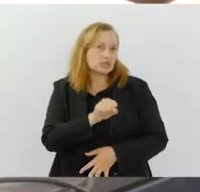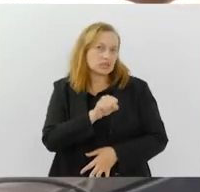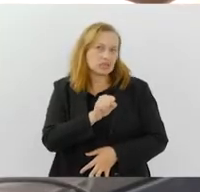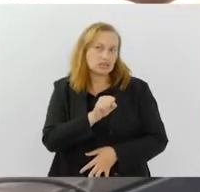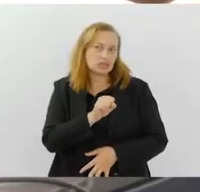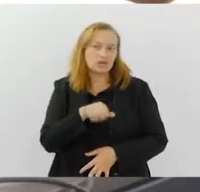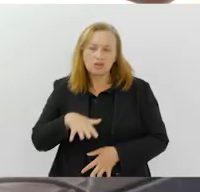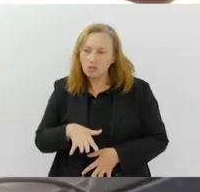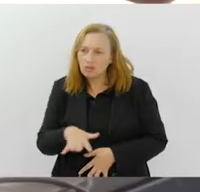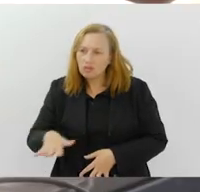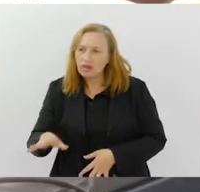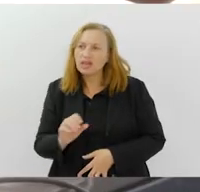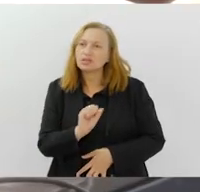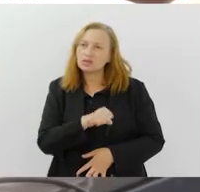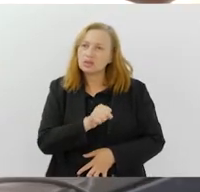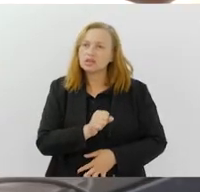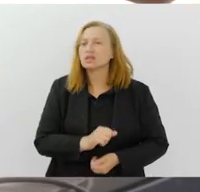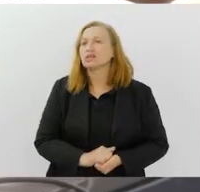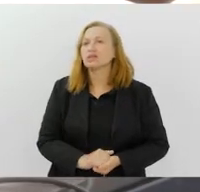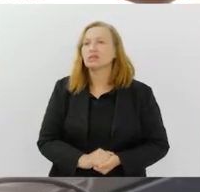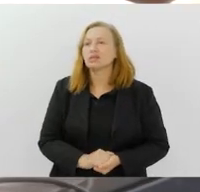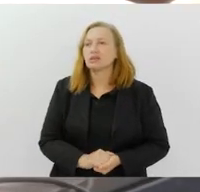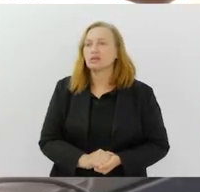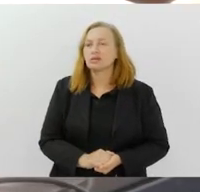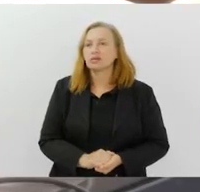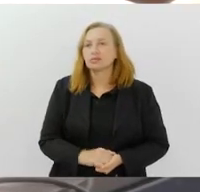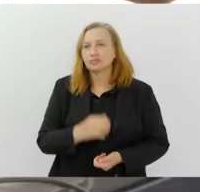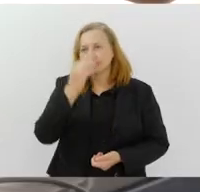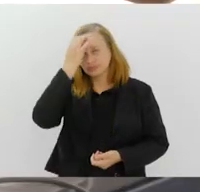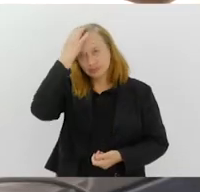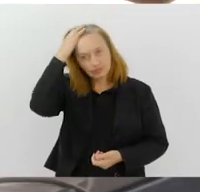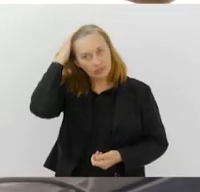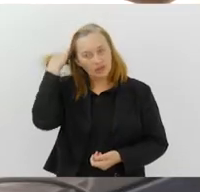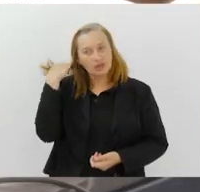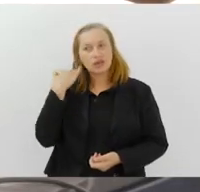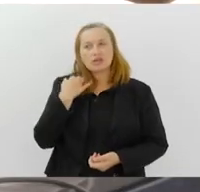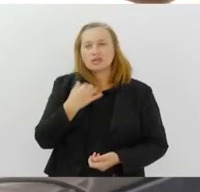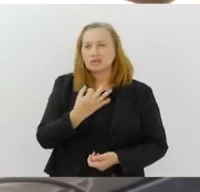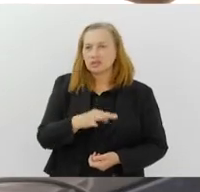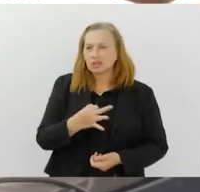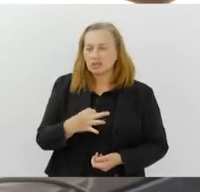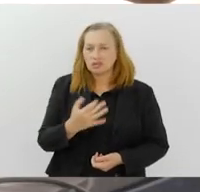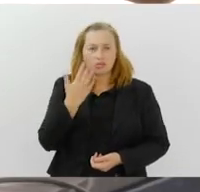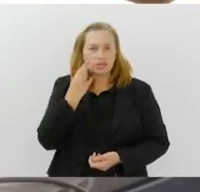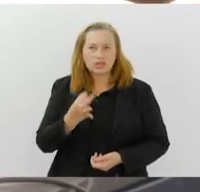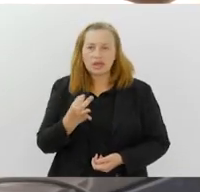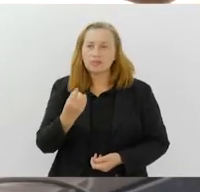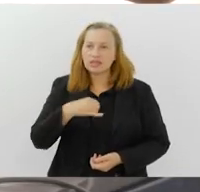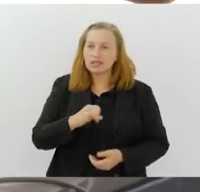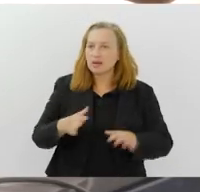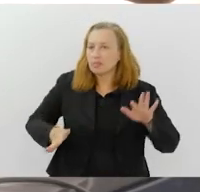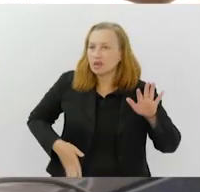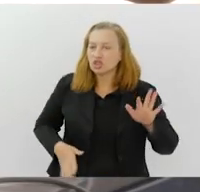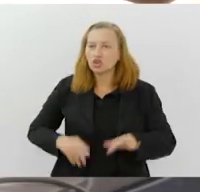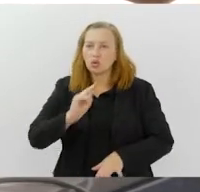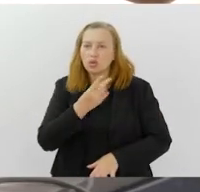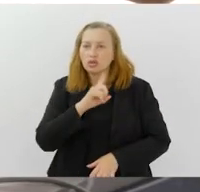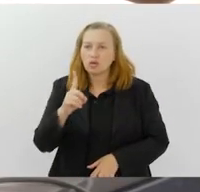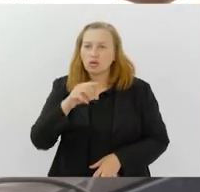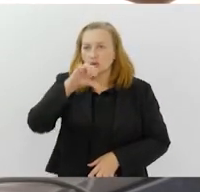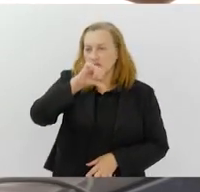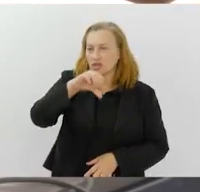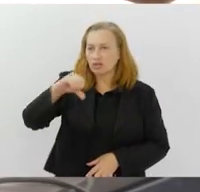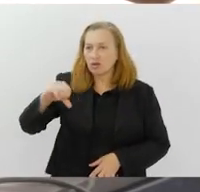favelados Sim e sem a certeza de serem marginais porque 99% deles não